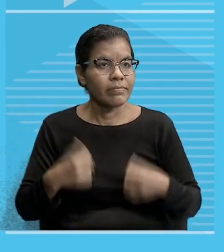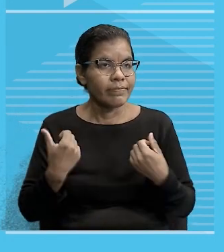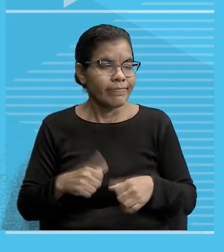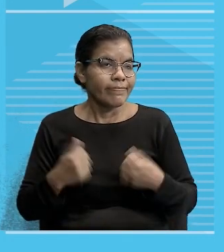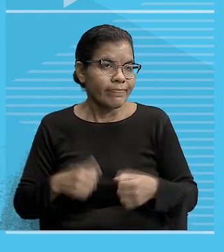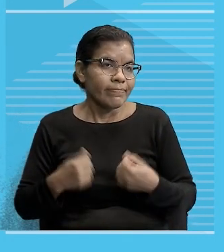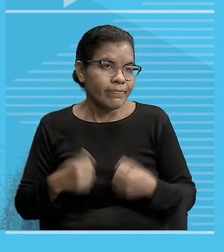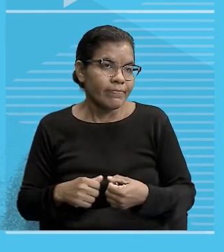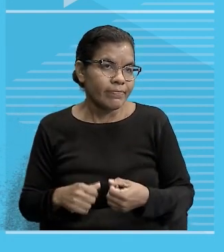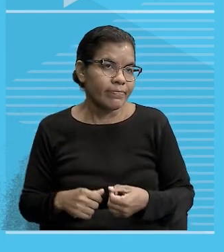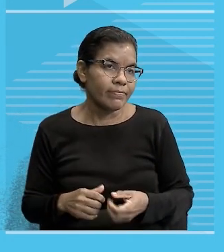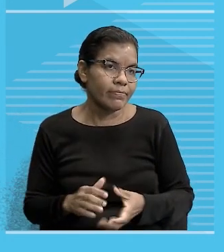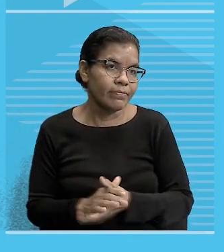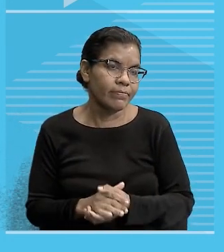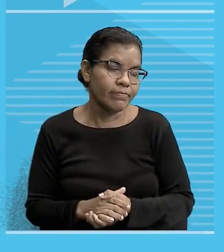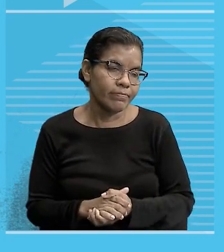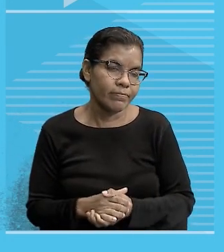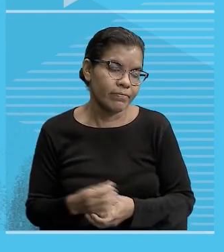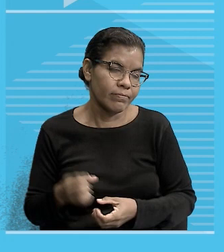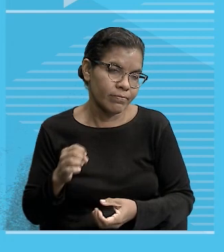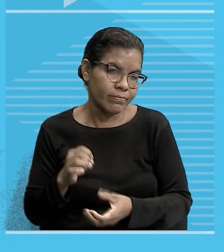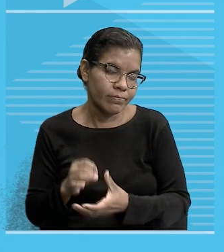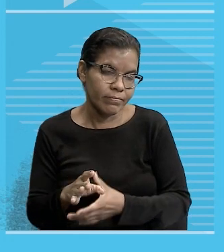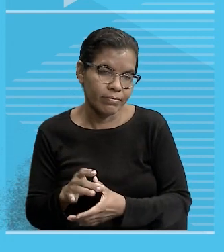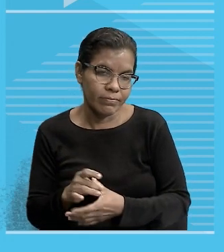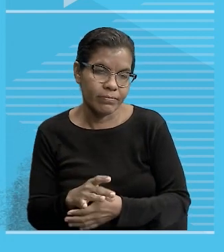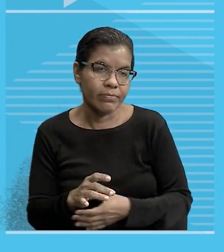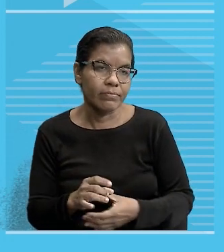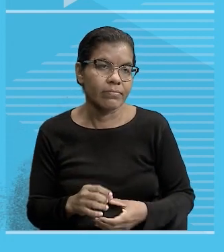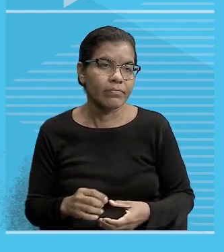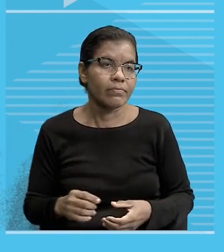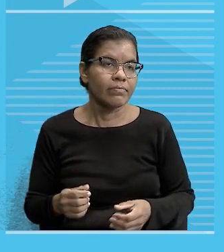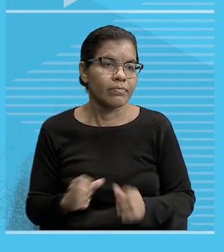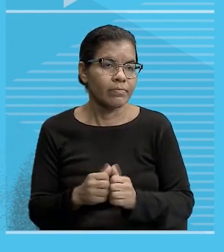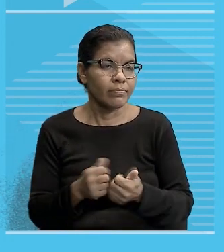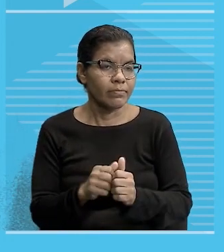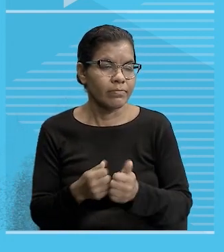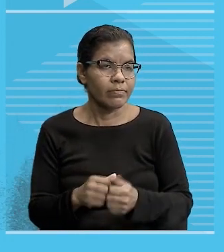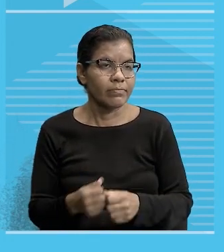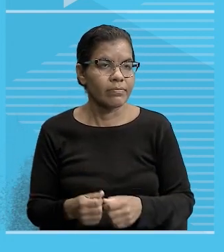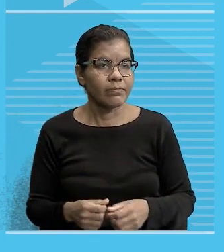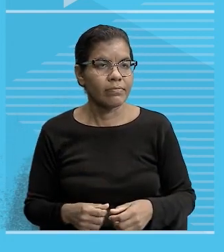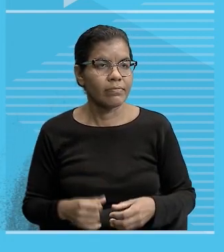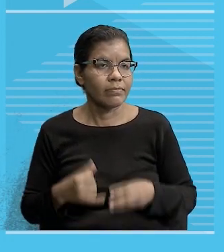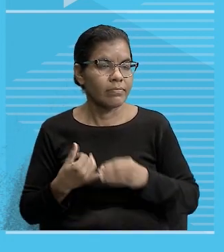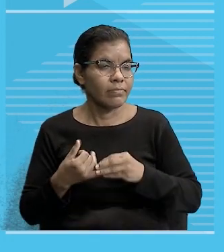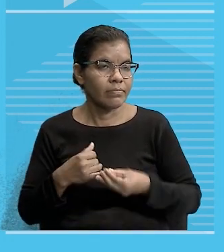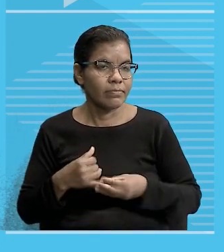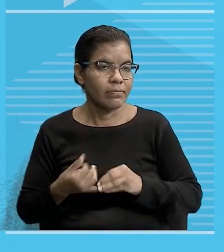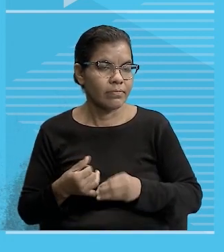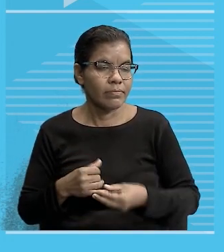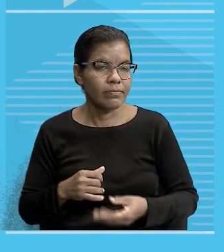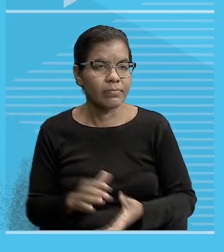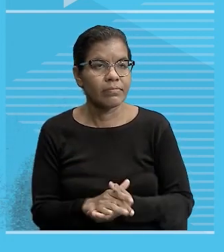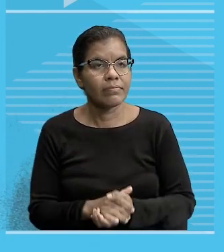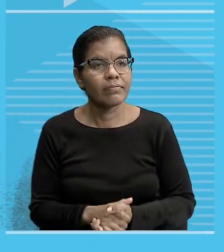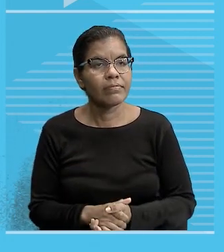principal dela é comprar arroz feijão